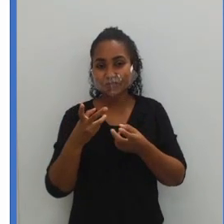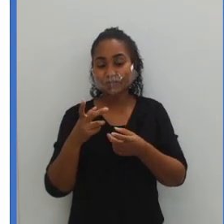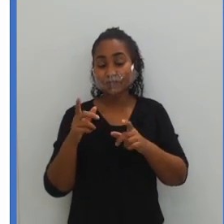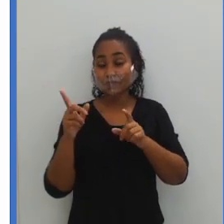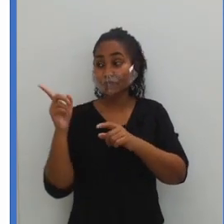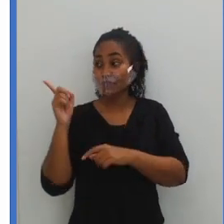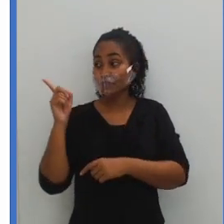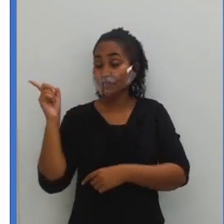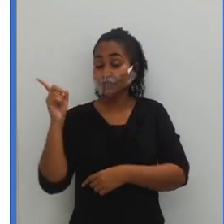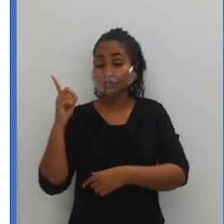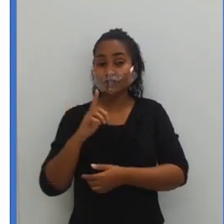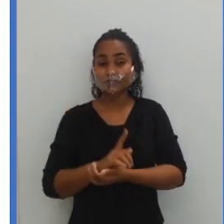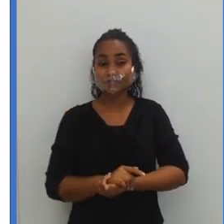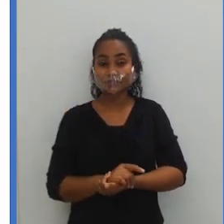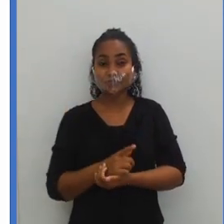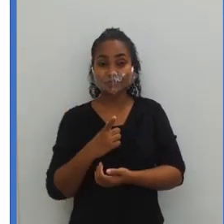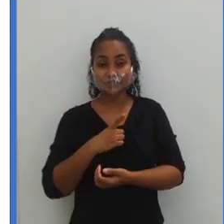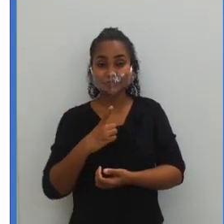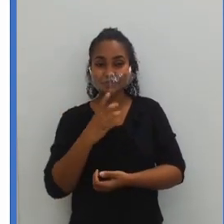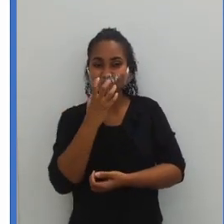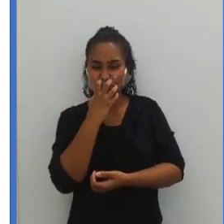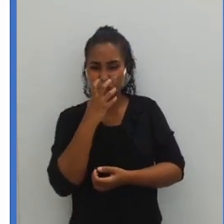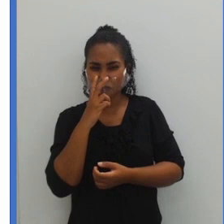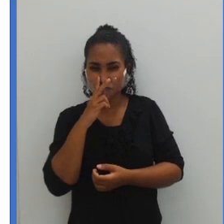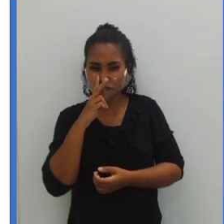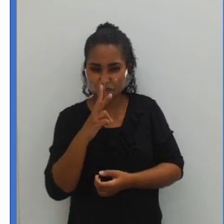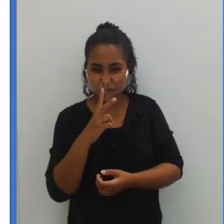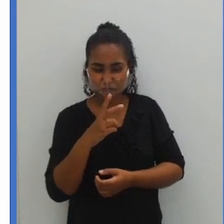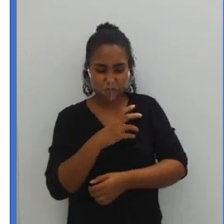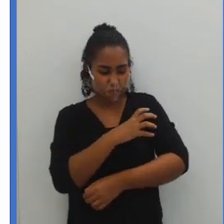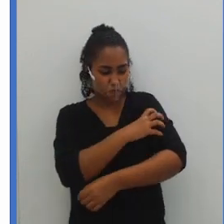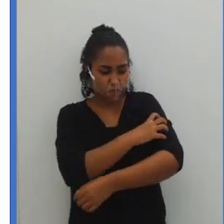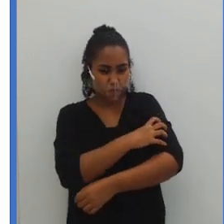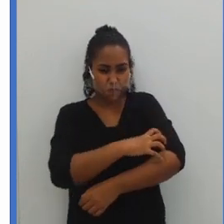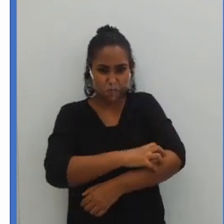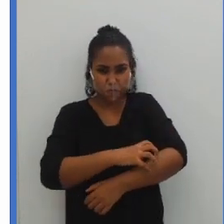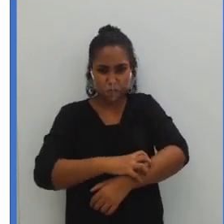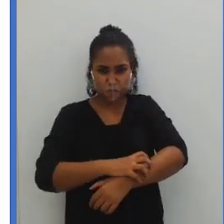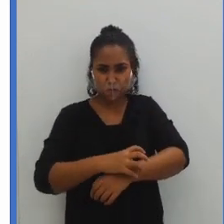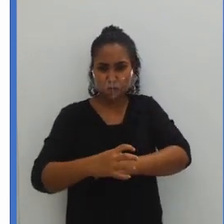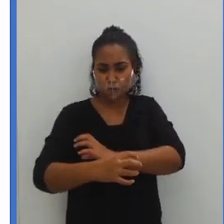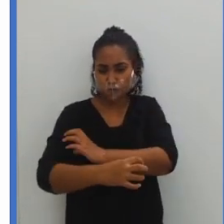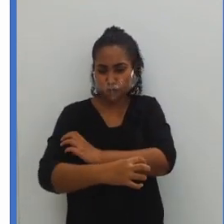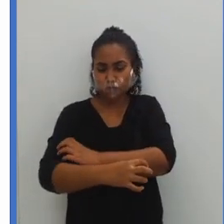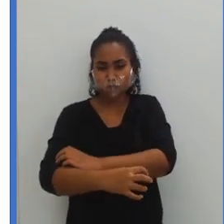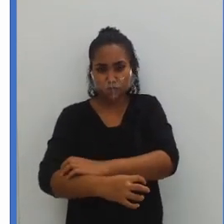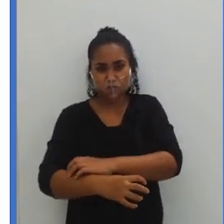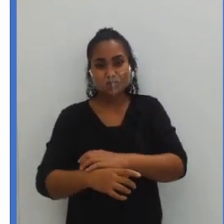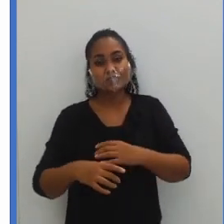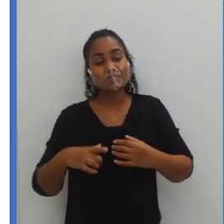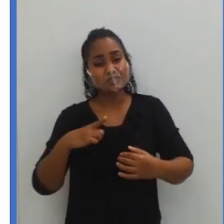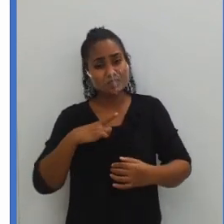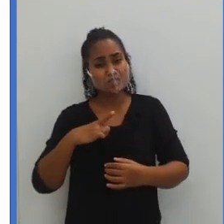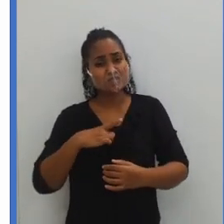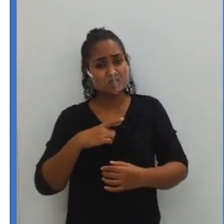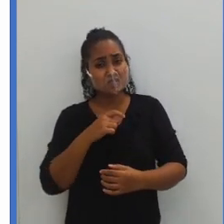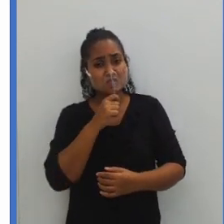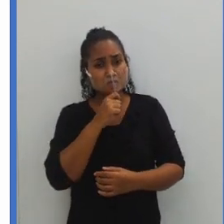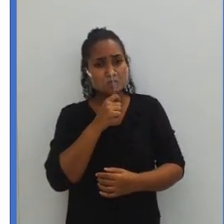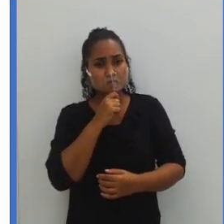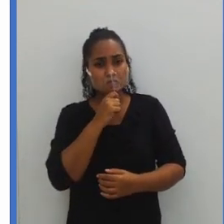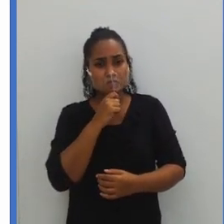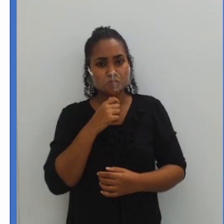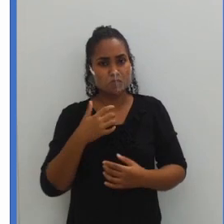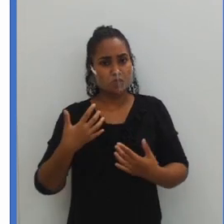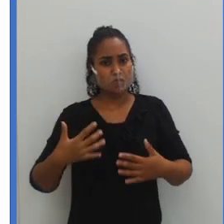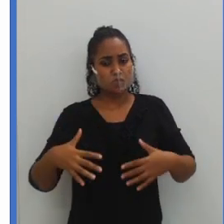vocês veem na imagem a questão do cachorro forte, ágil, musculoso, né? Que inclusive dá